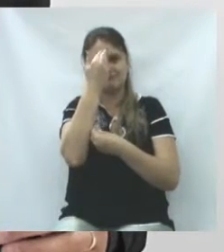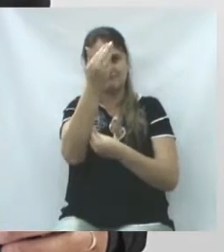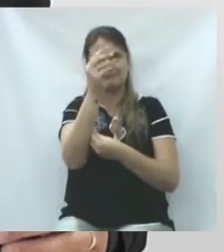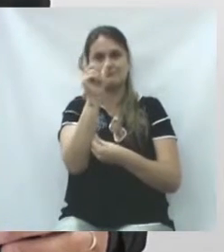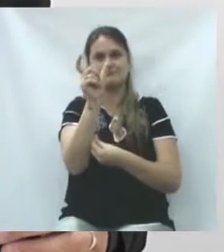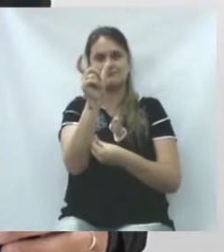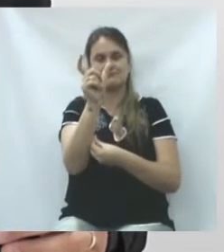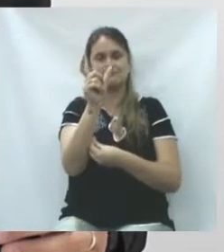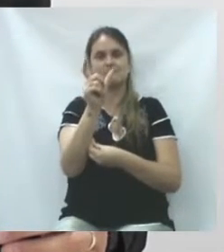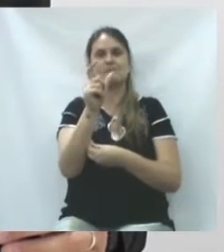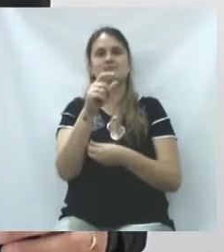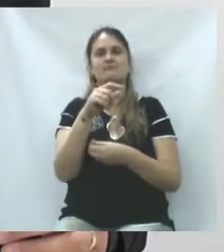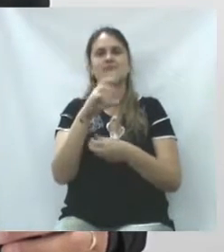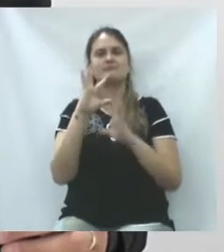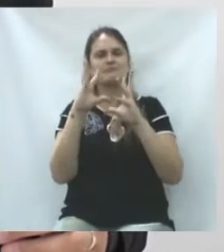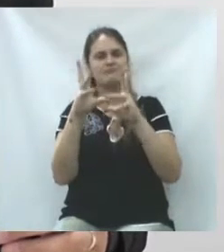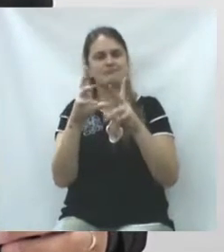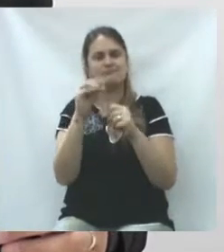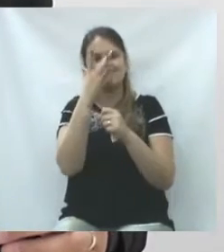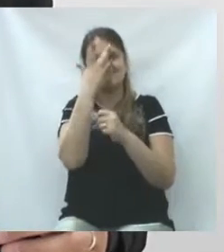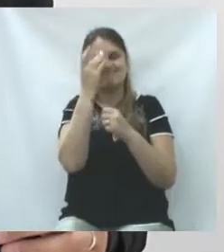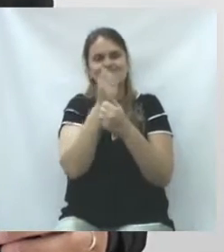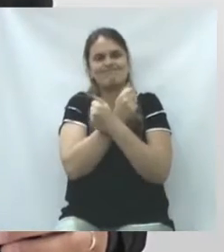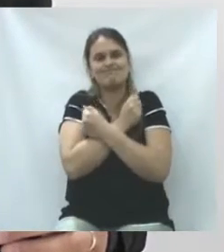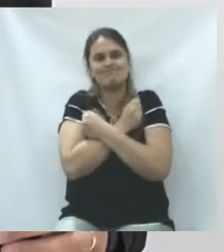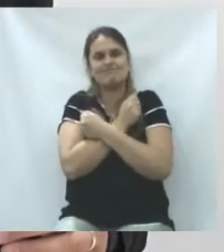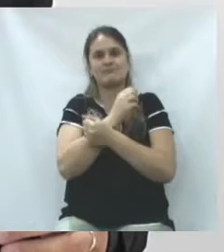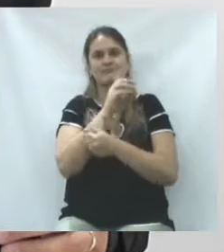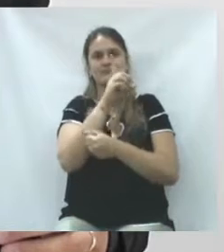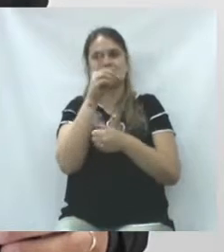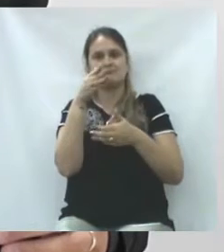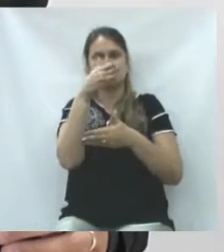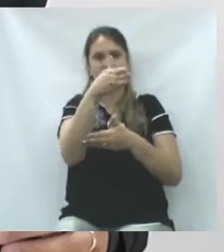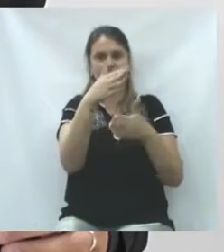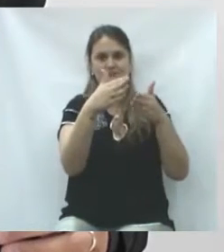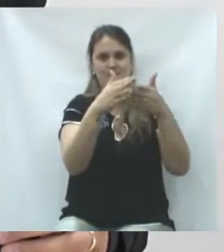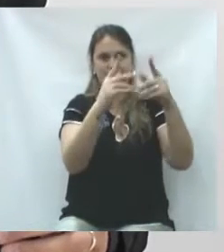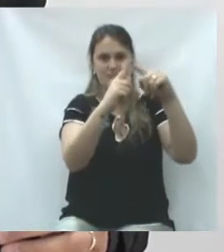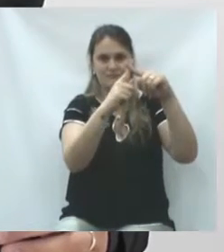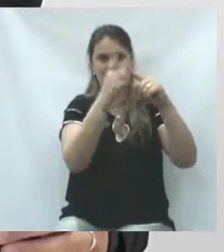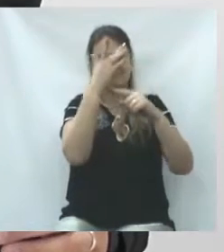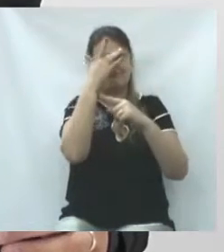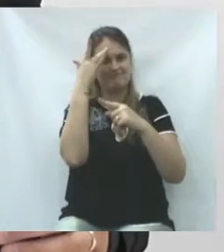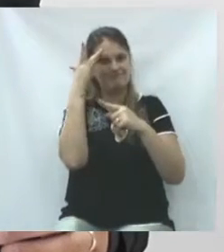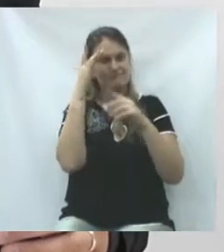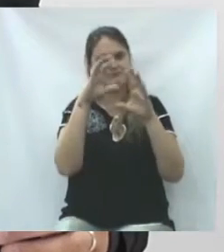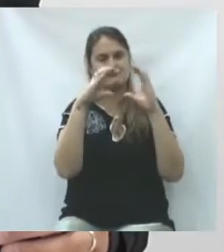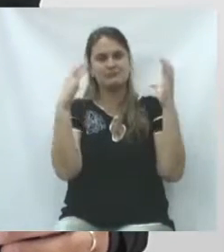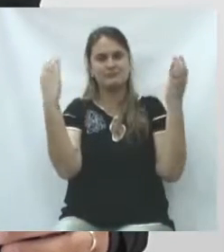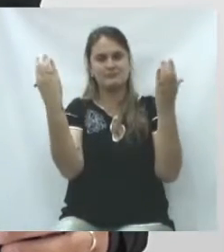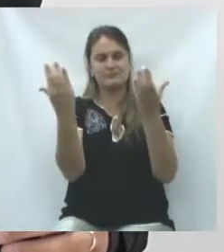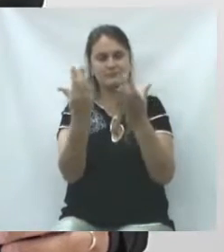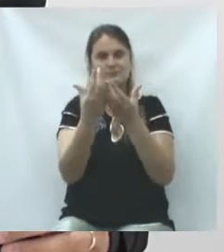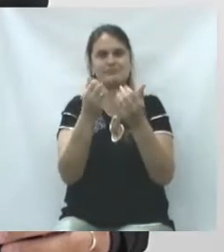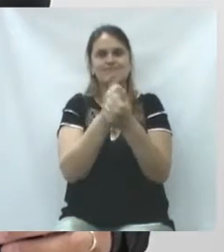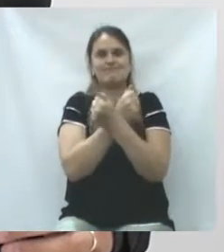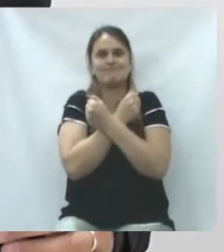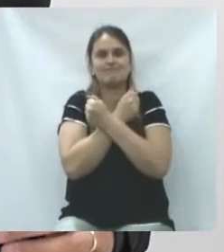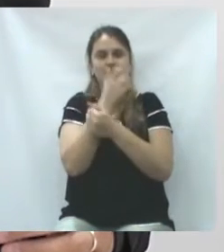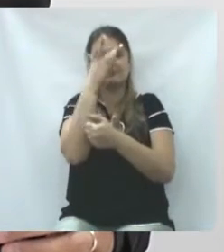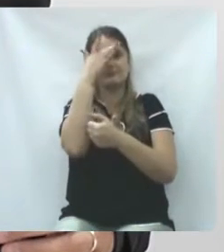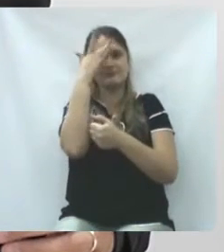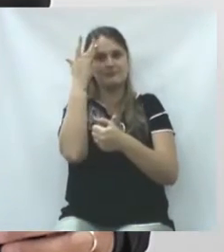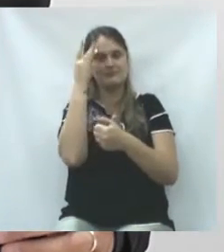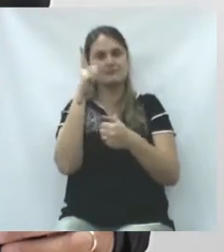conforto lá no dia de todos vocês, de toda a comunidade, todas aquelas pessoas que estão em casa,